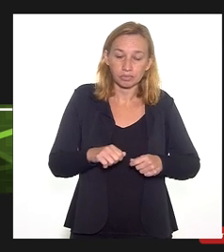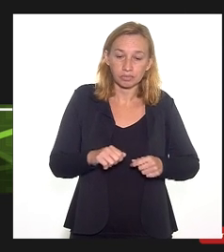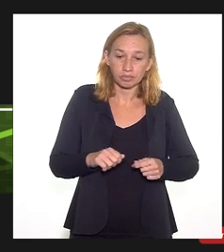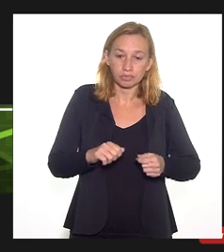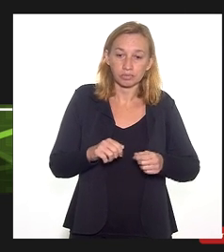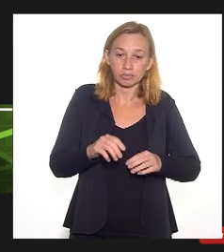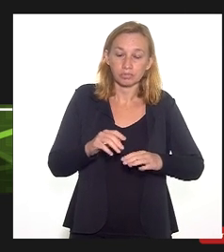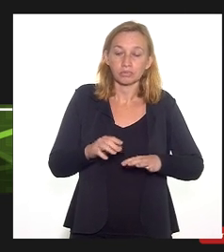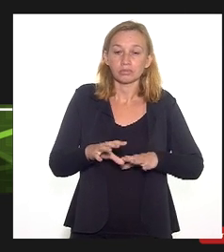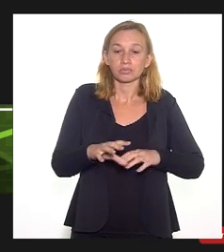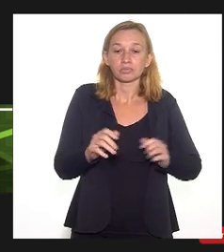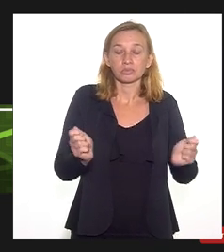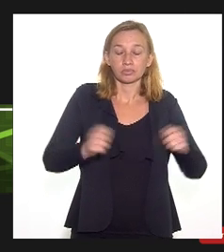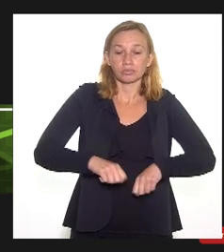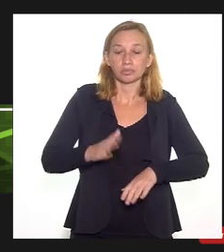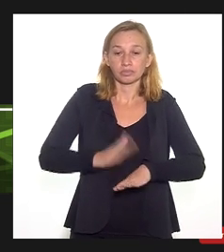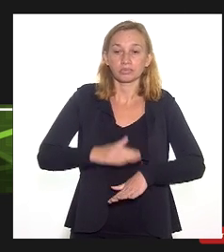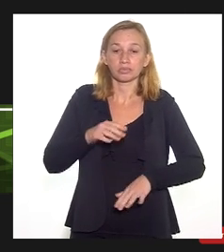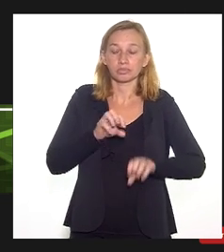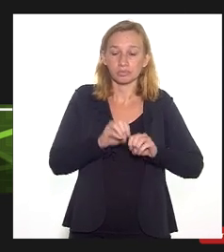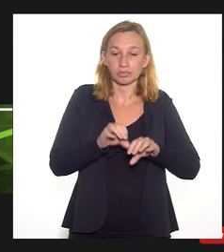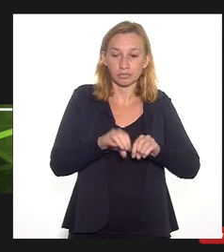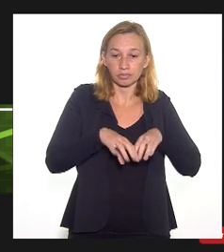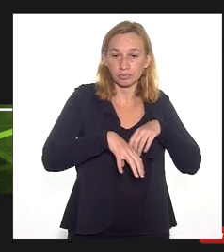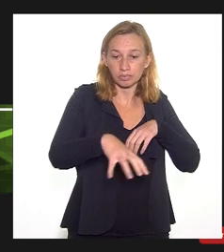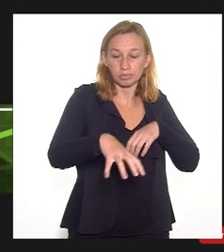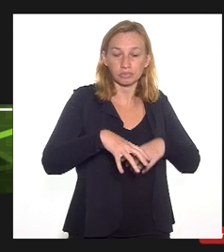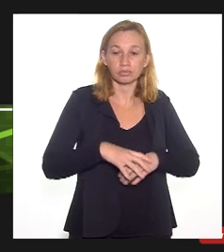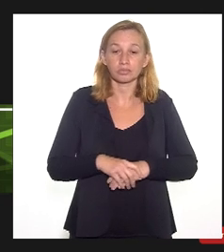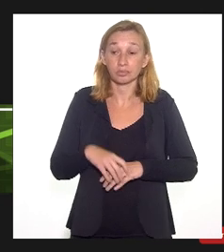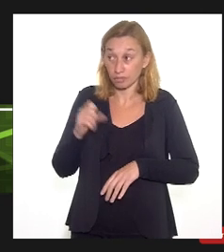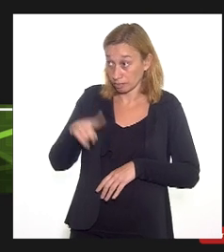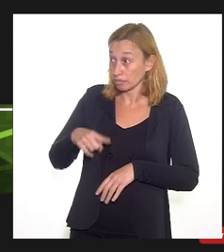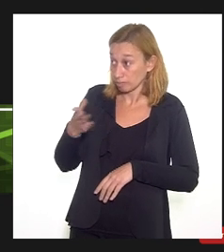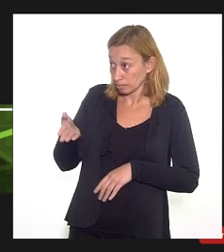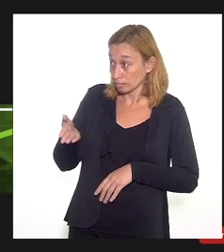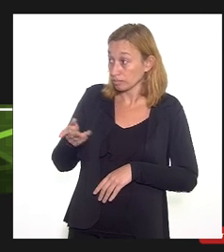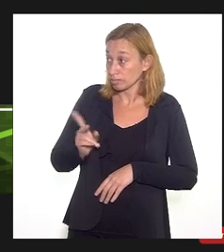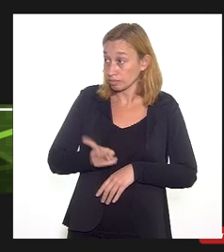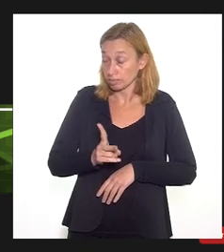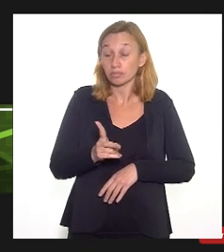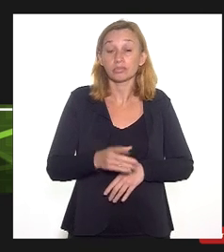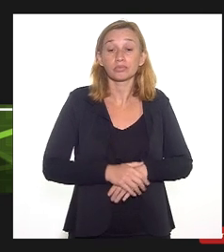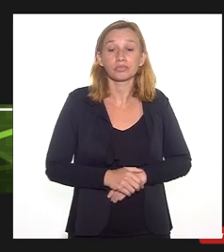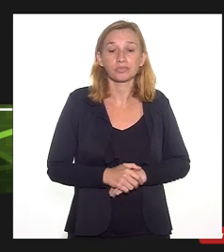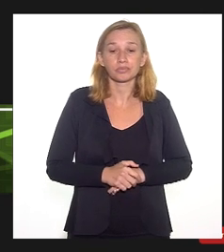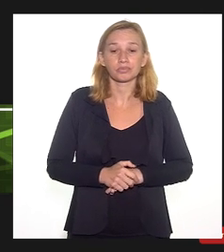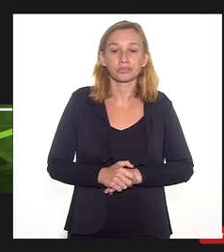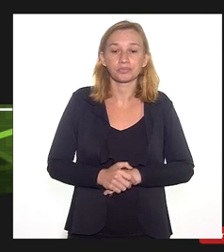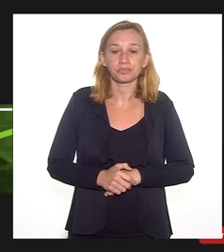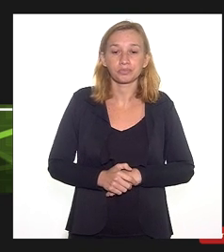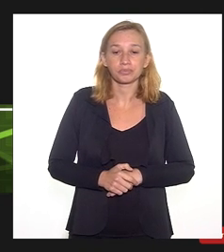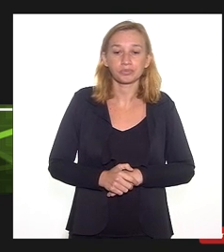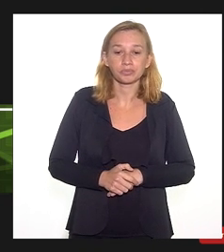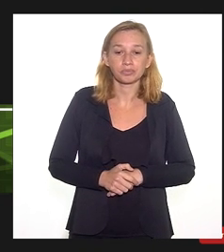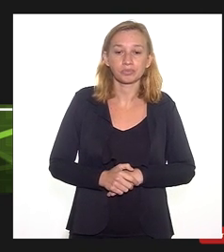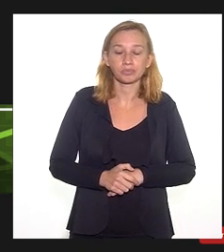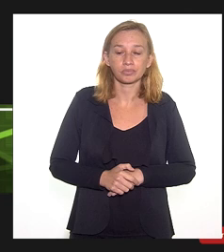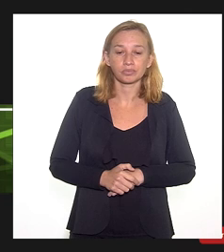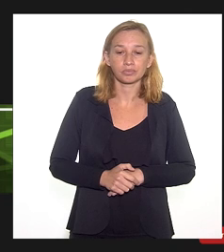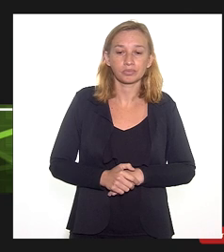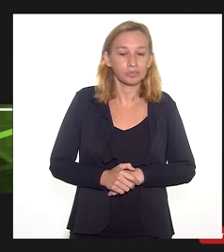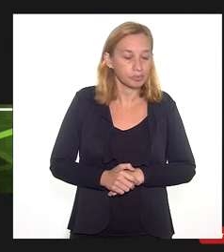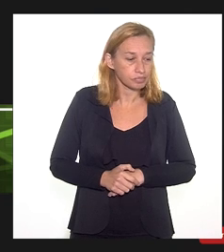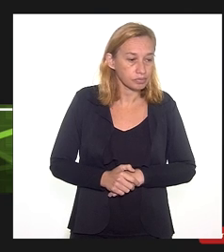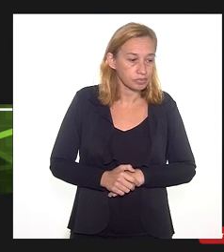foi o ensino remoto foi não está sendo um ensino remoto repleto de